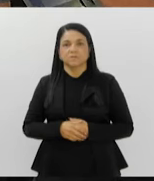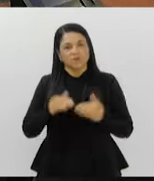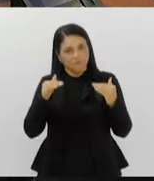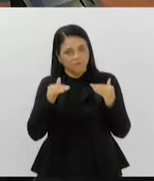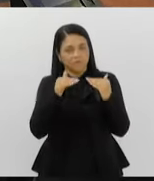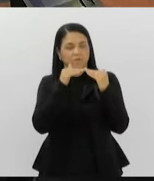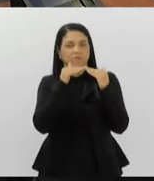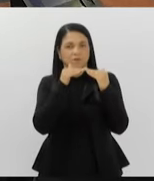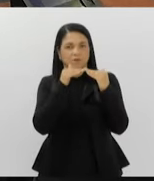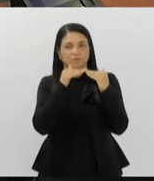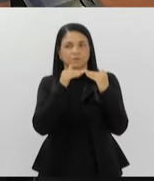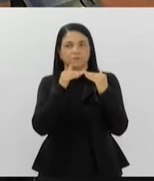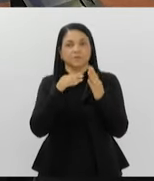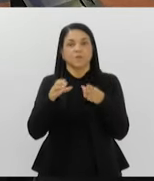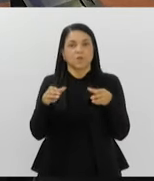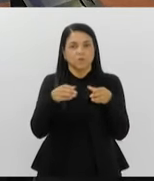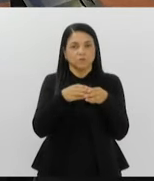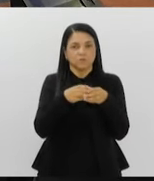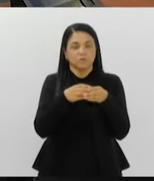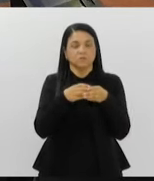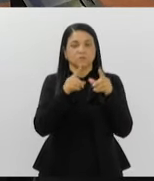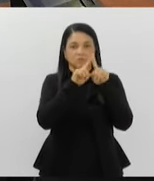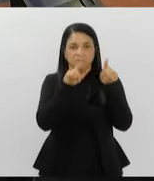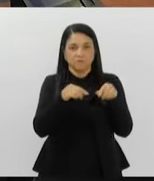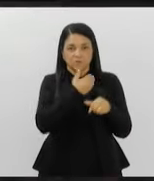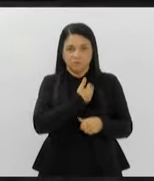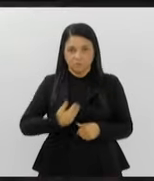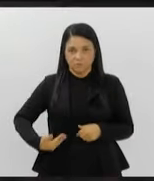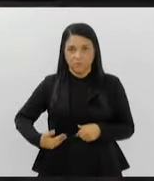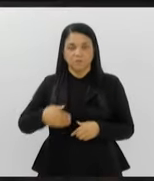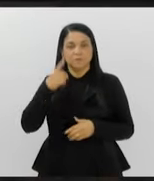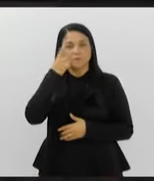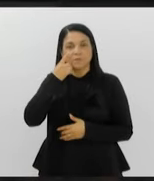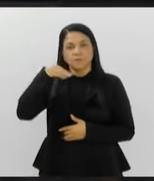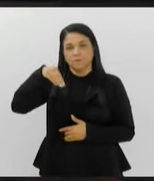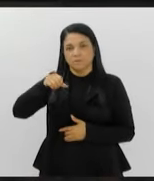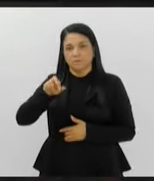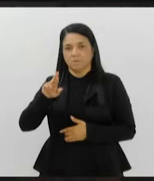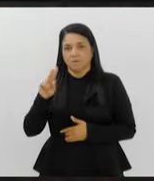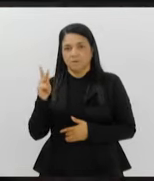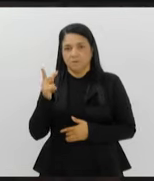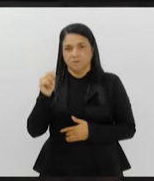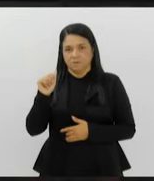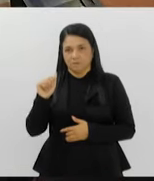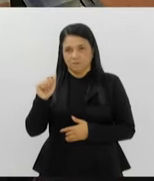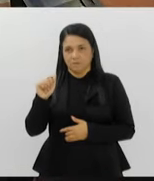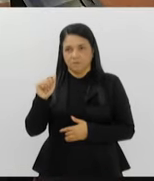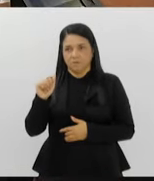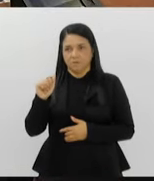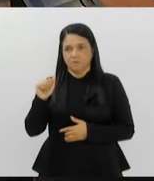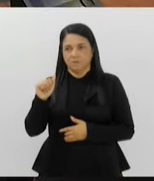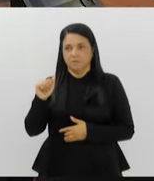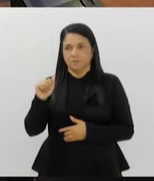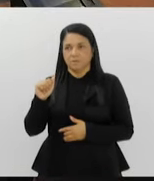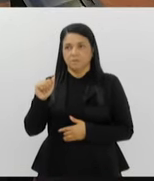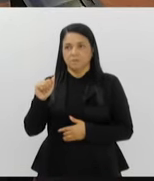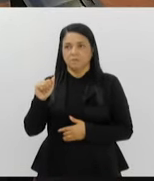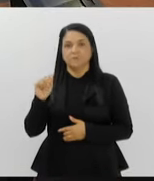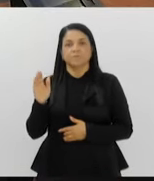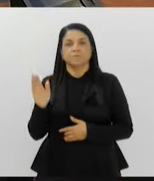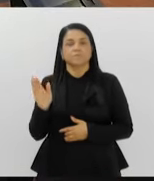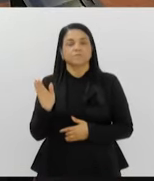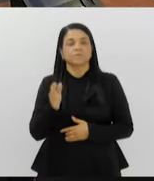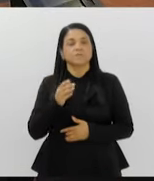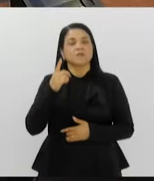Favorável, presidenta. Pela Comissão de Servidores Públicos, deputada Marta Rocha. Deputada Marta Rocha estava aqui. Ela também não pode, ela é autora.